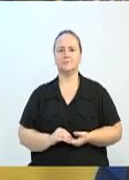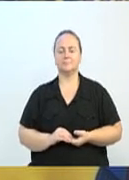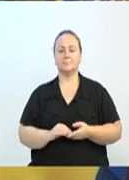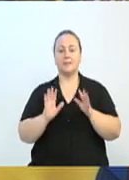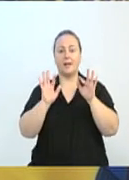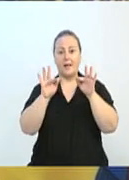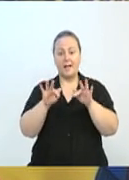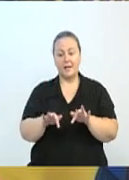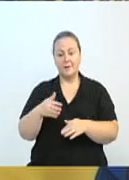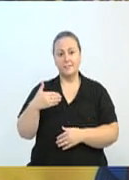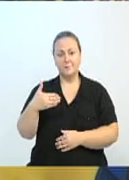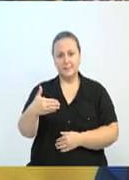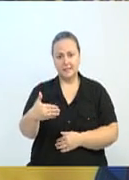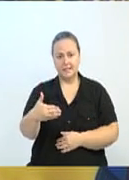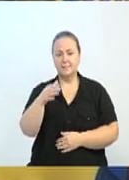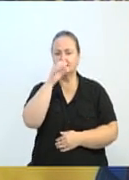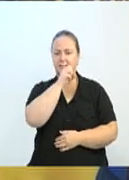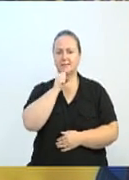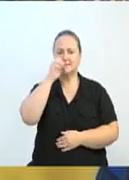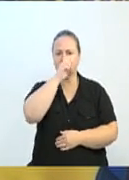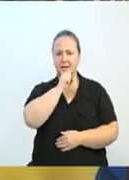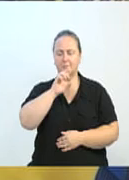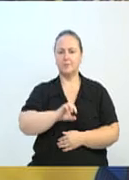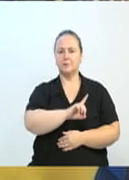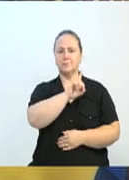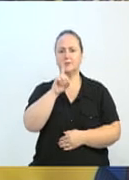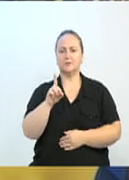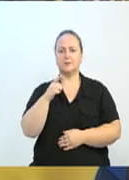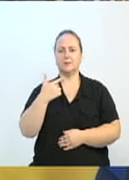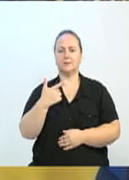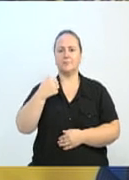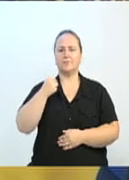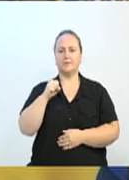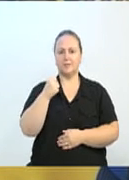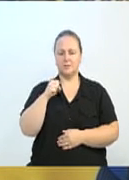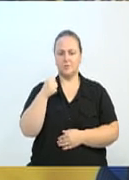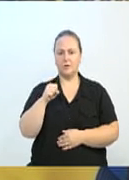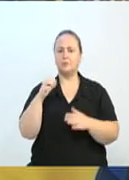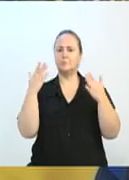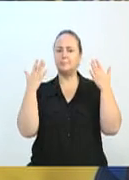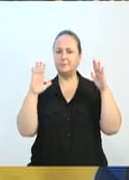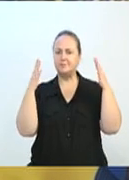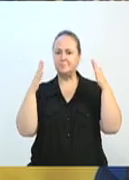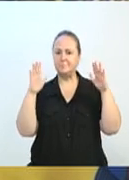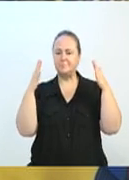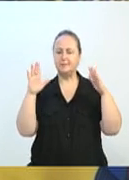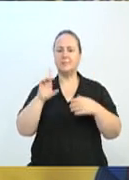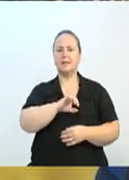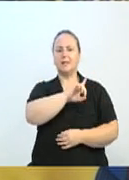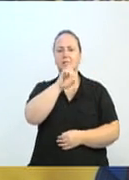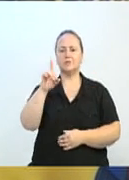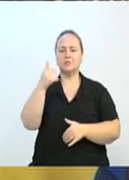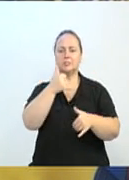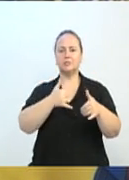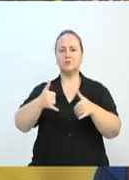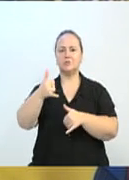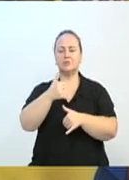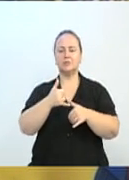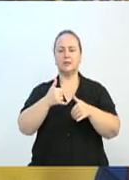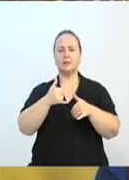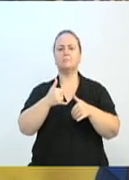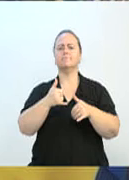gostaria de colocar aqui no próximo sábado dia 28 será celebrado o dia internacional da